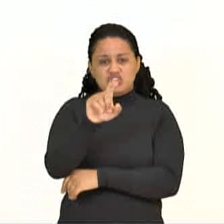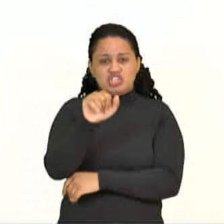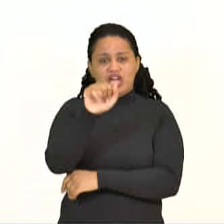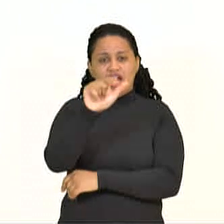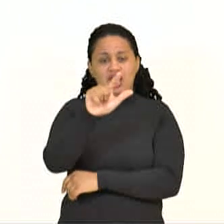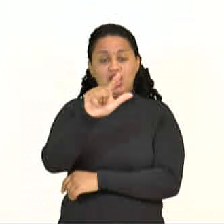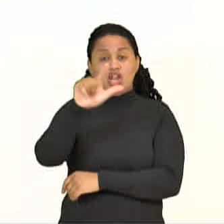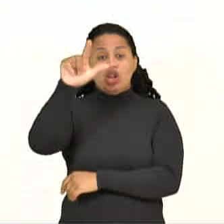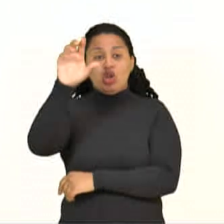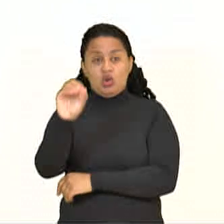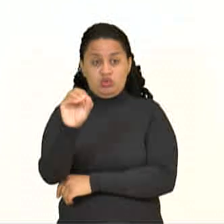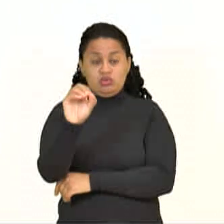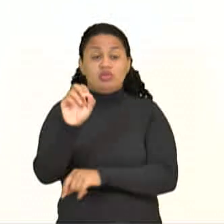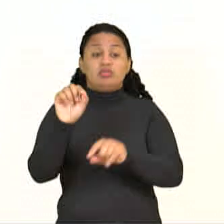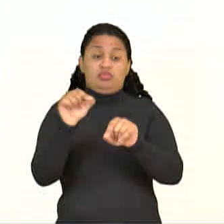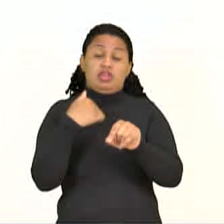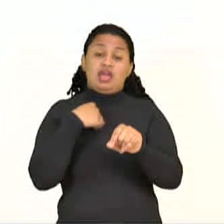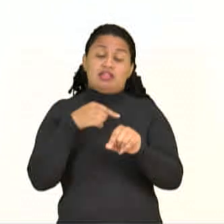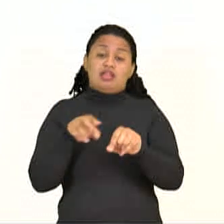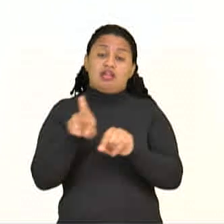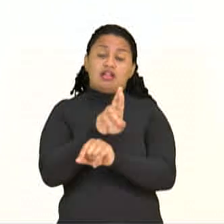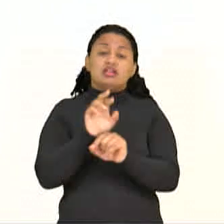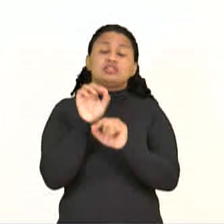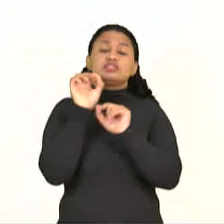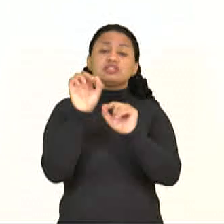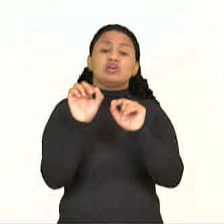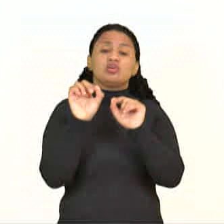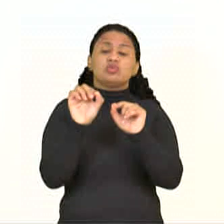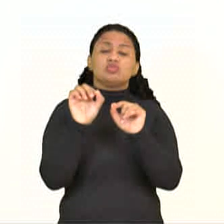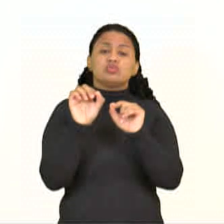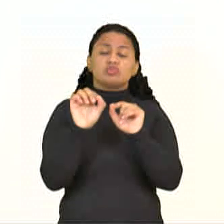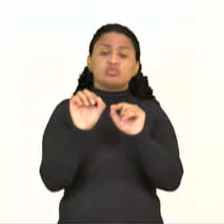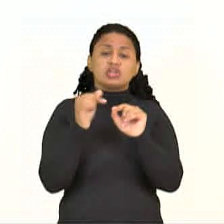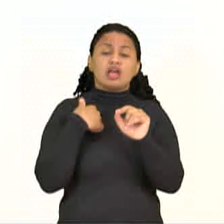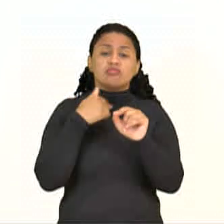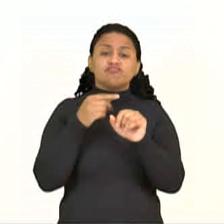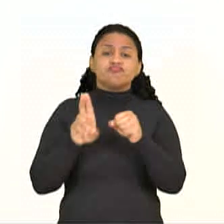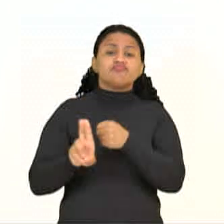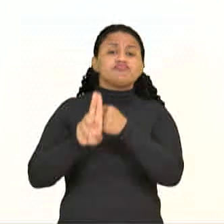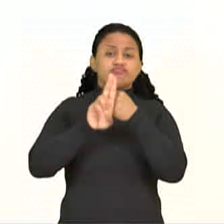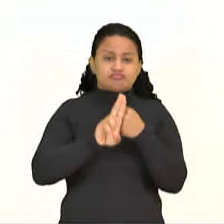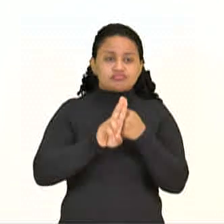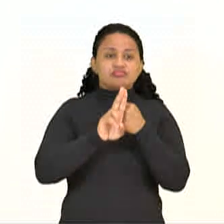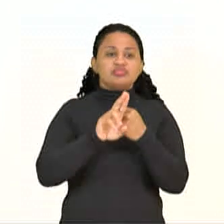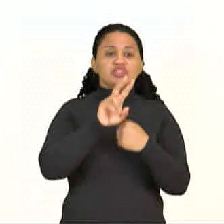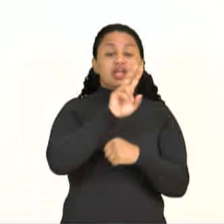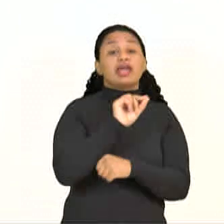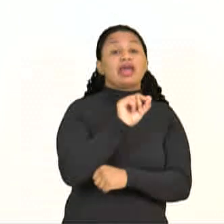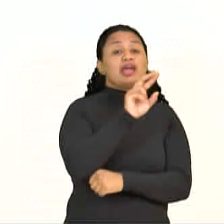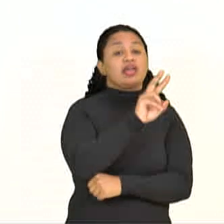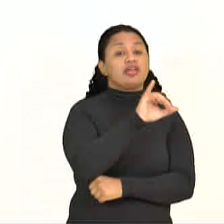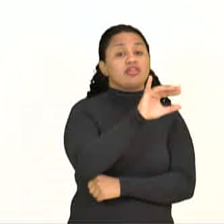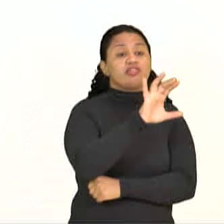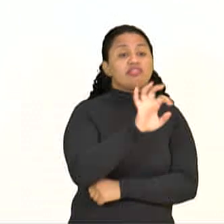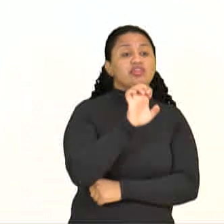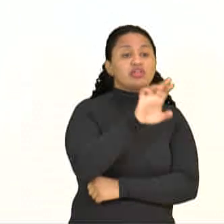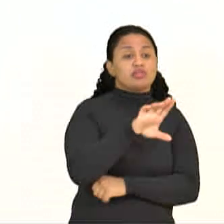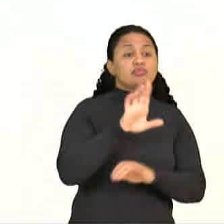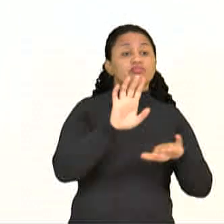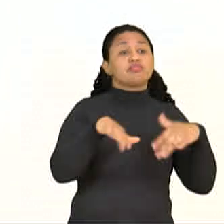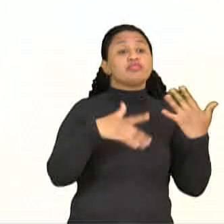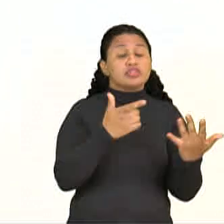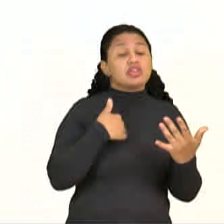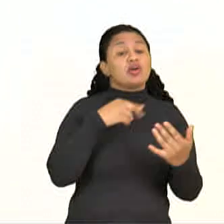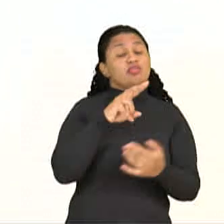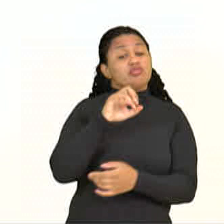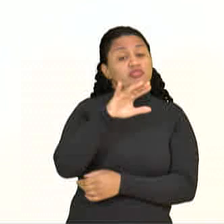um substantivo próprio, no caso, Victor. Num só fôlego fica assim: então pede